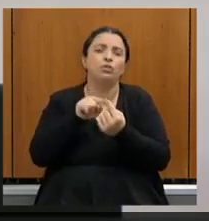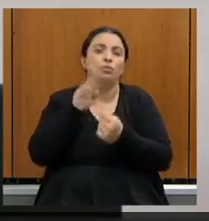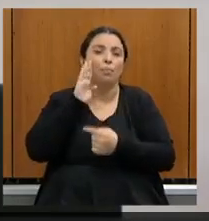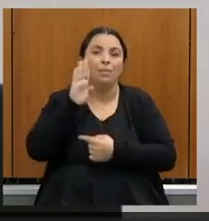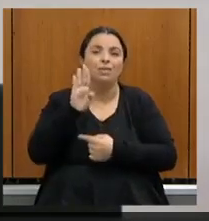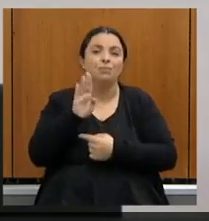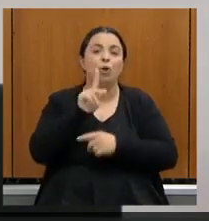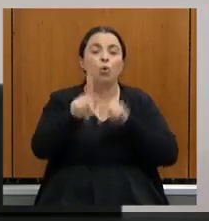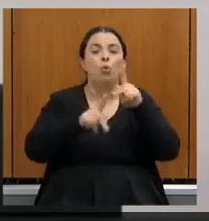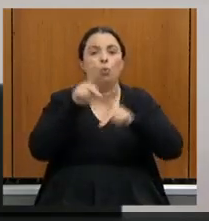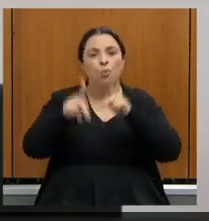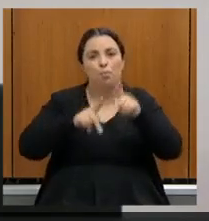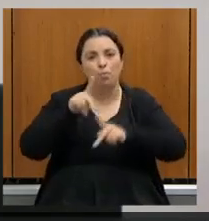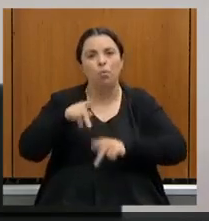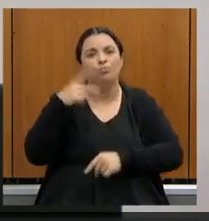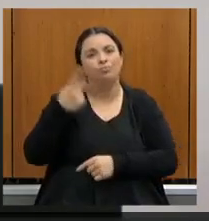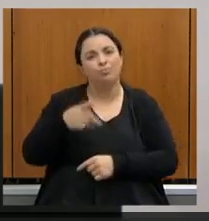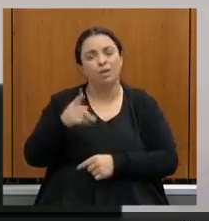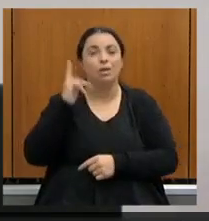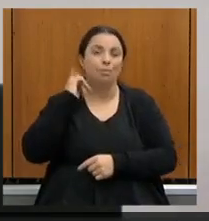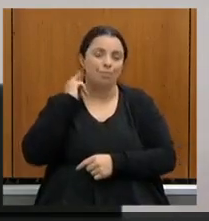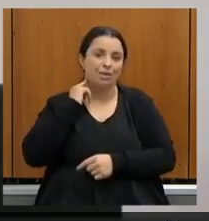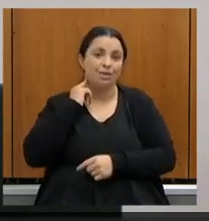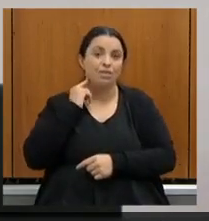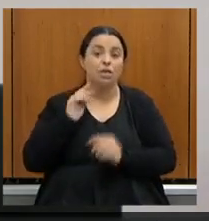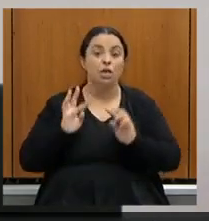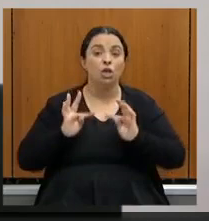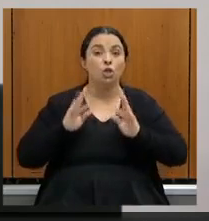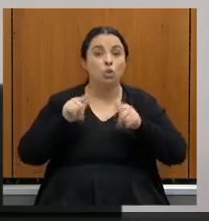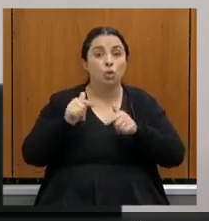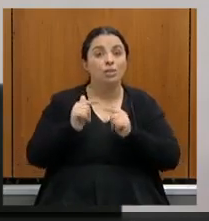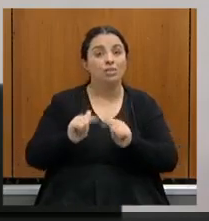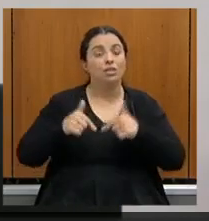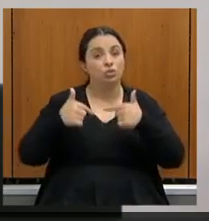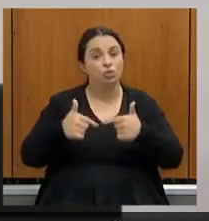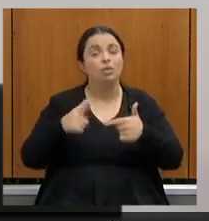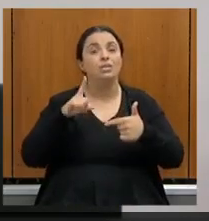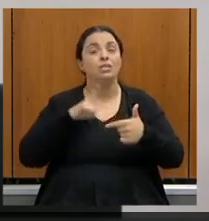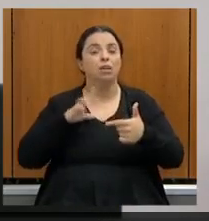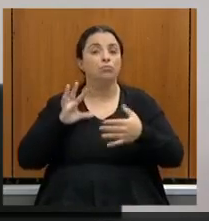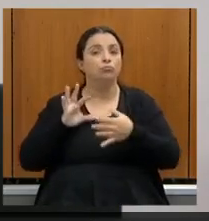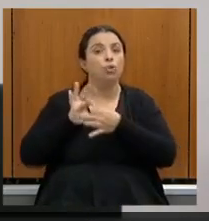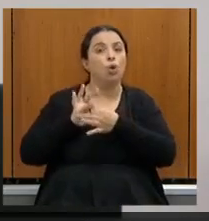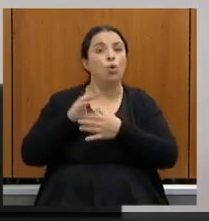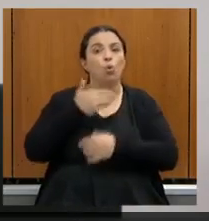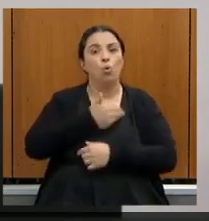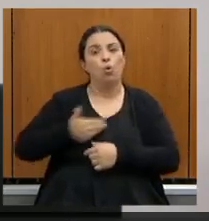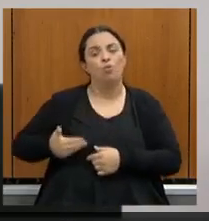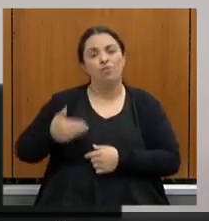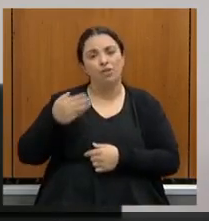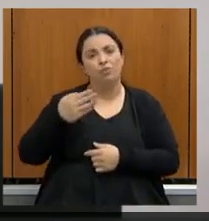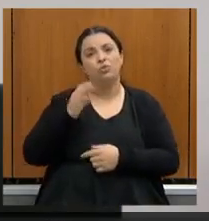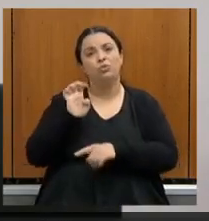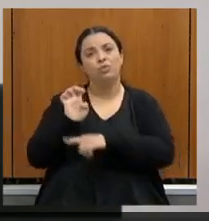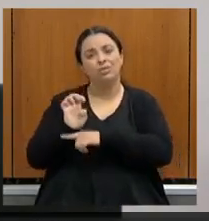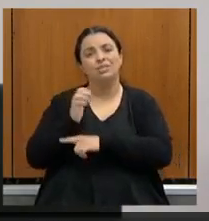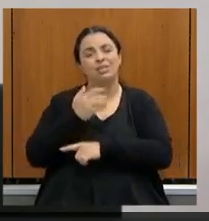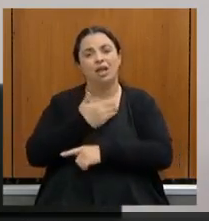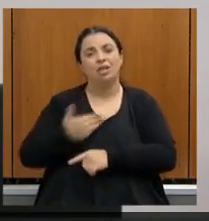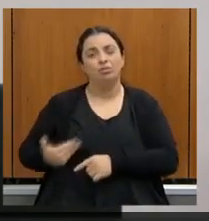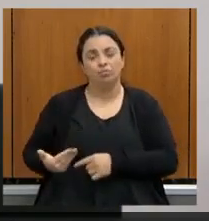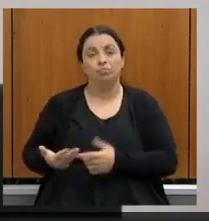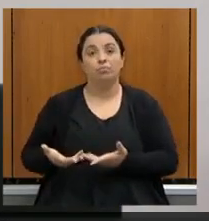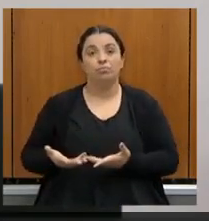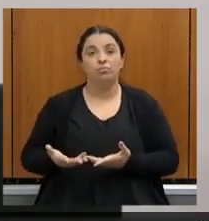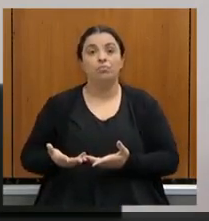e várias dessas ações conjuntamente com o governo do estado a exemplo do projeto Recomeça Minas